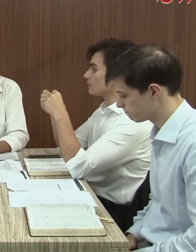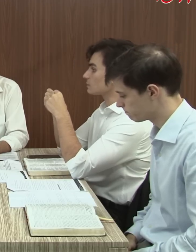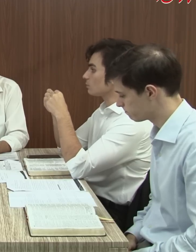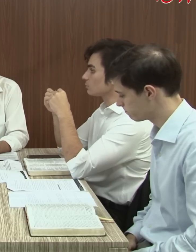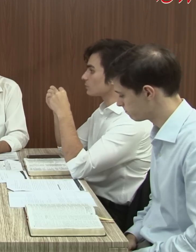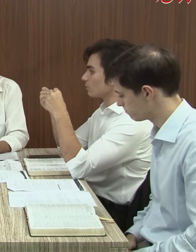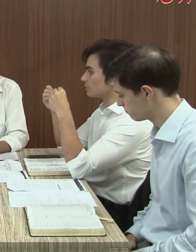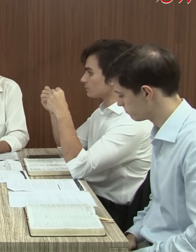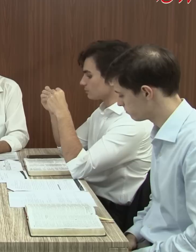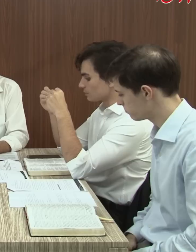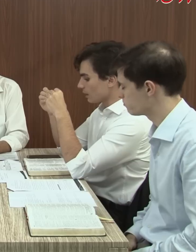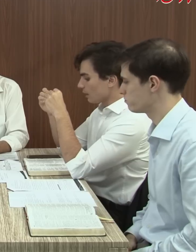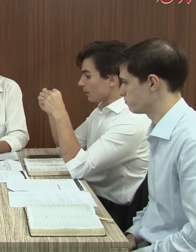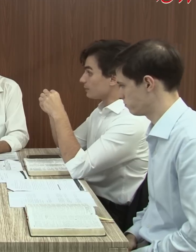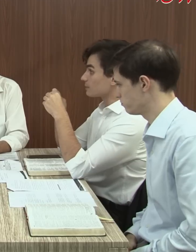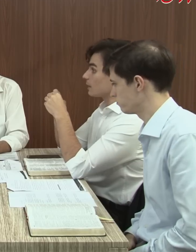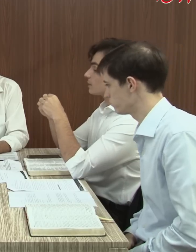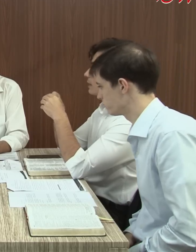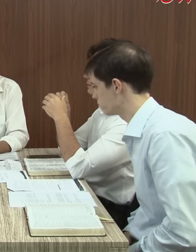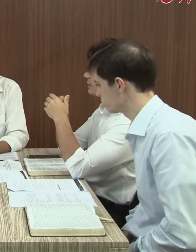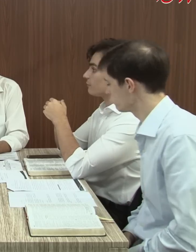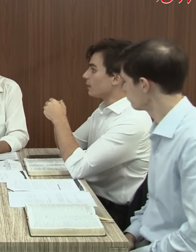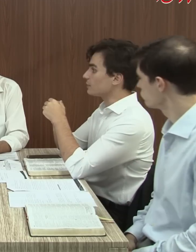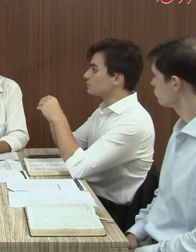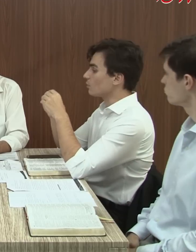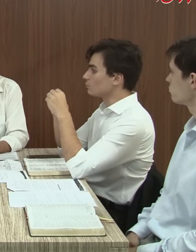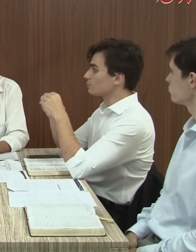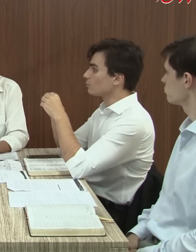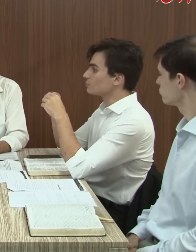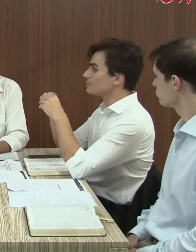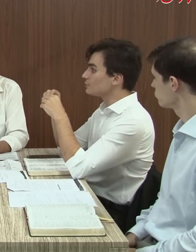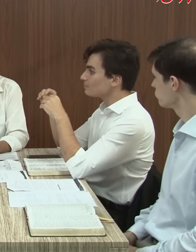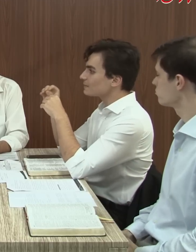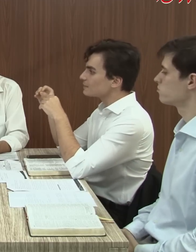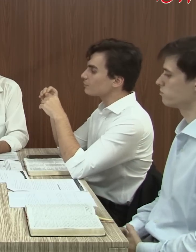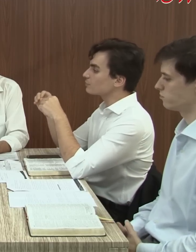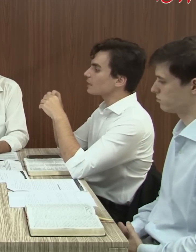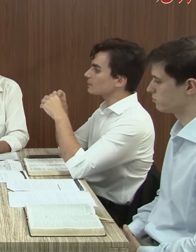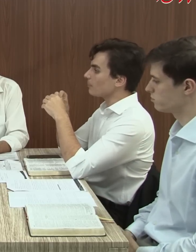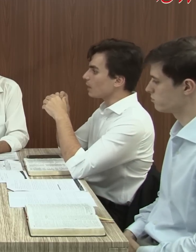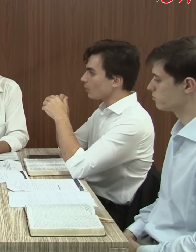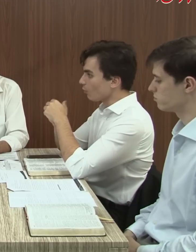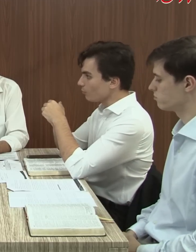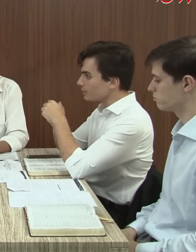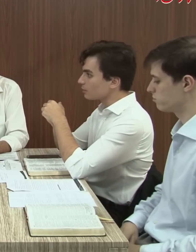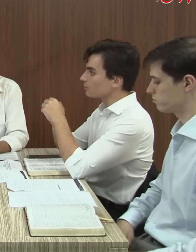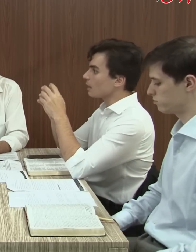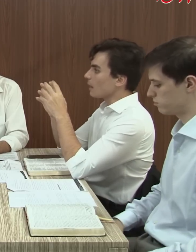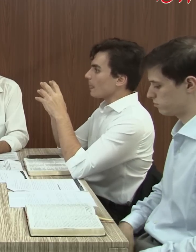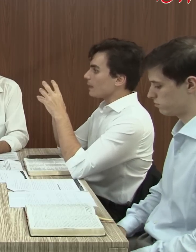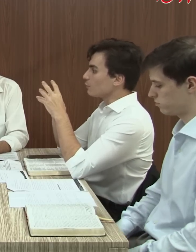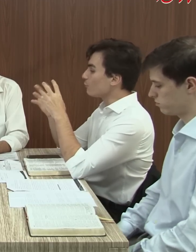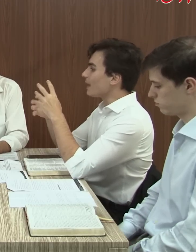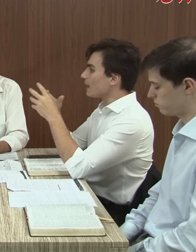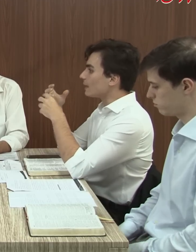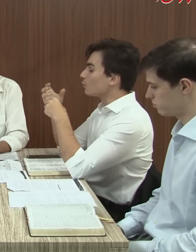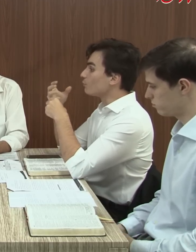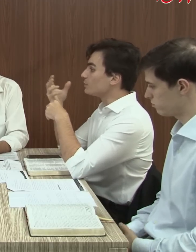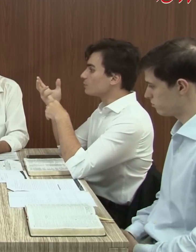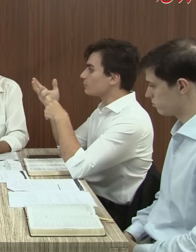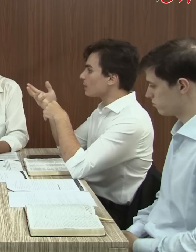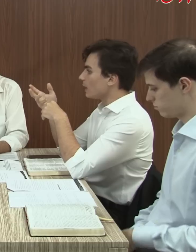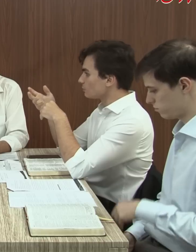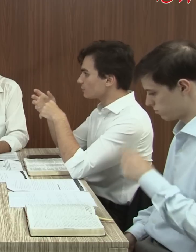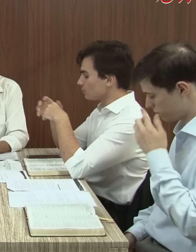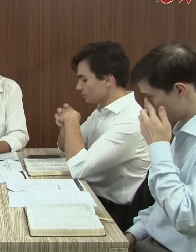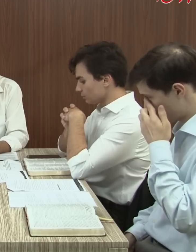da revelação do Senhor Jesus, é necessário que ela se afaste de alguns pontos específicos que atrapalham a comunhão e o falar e